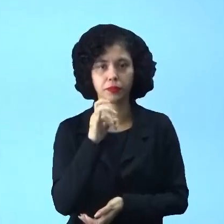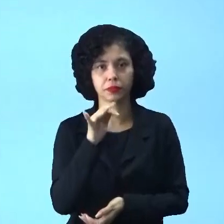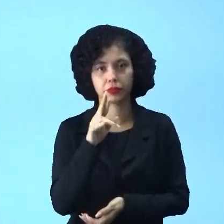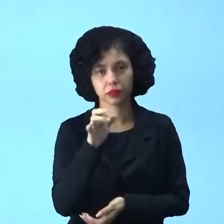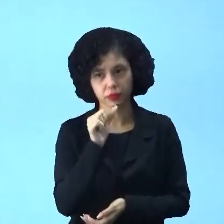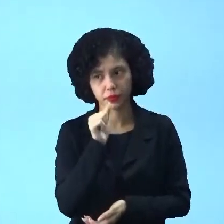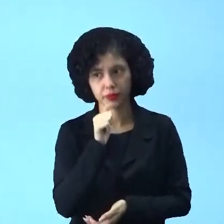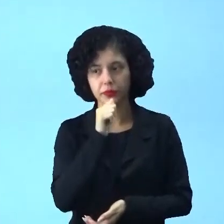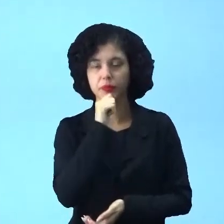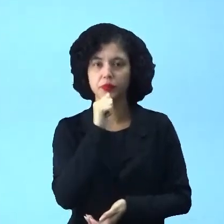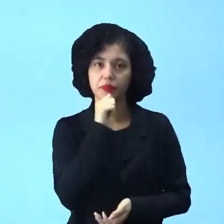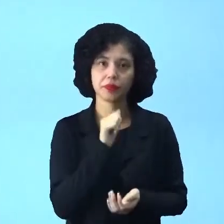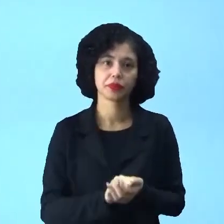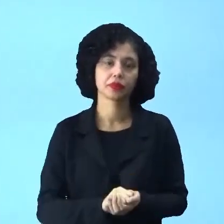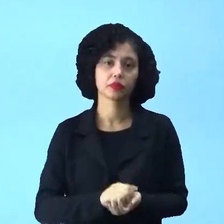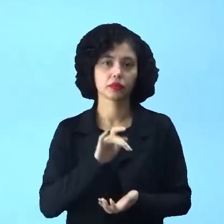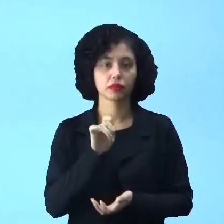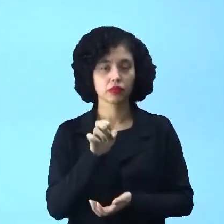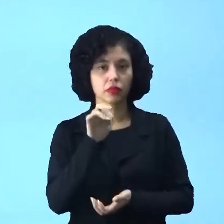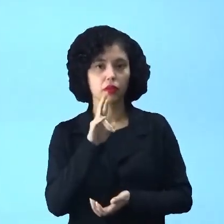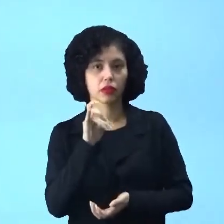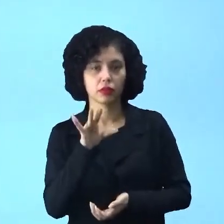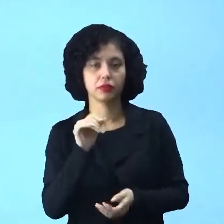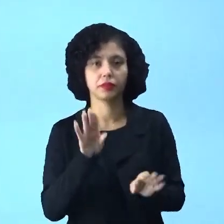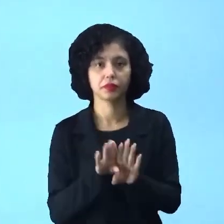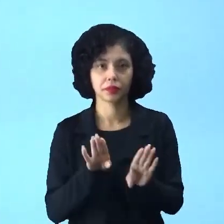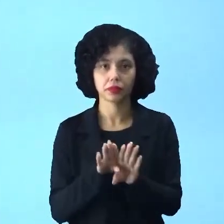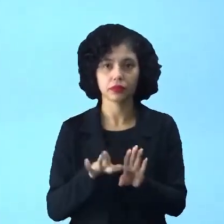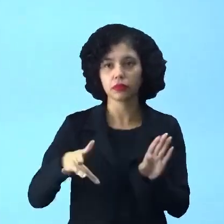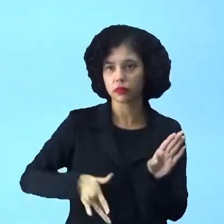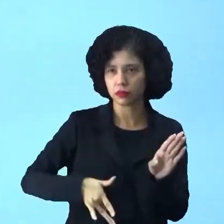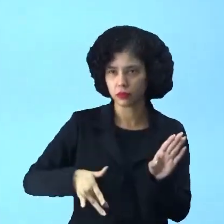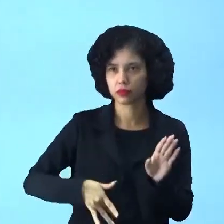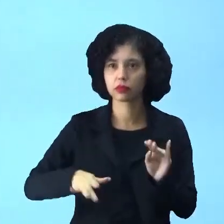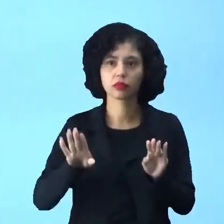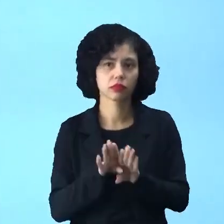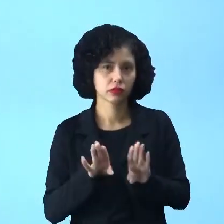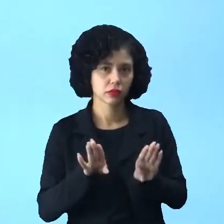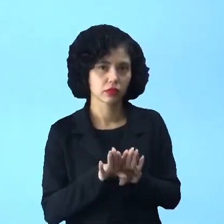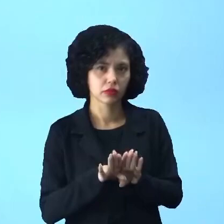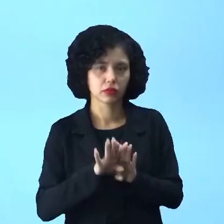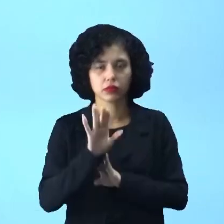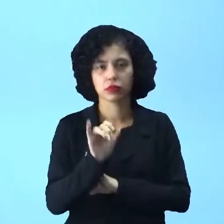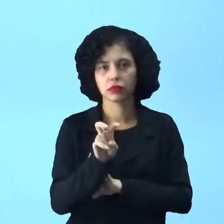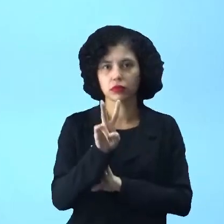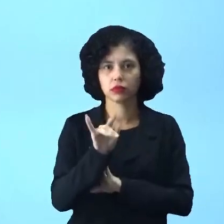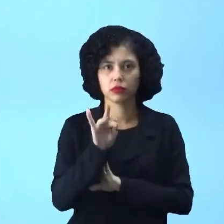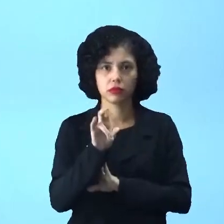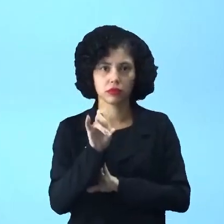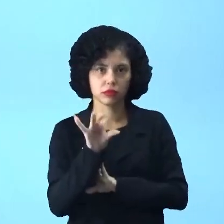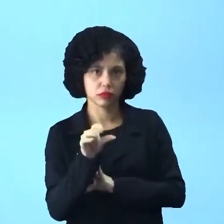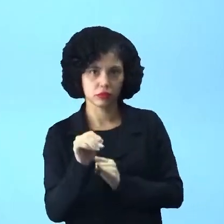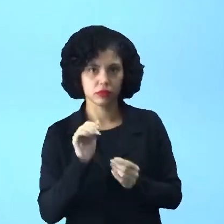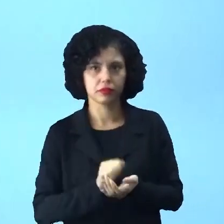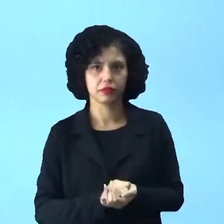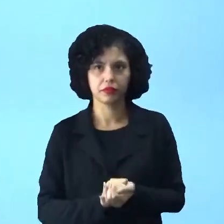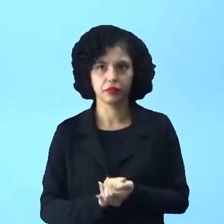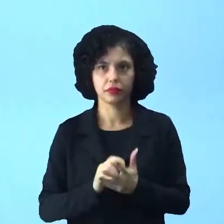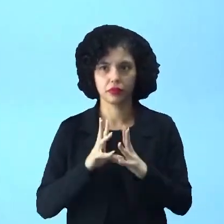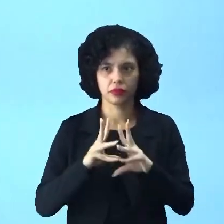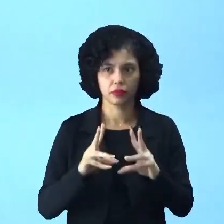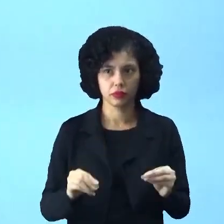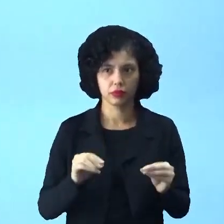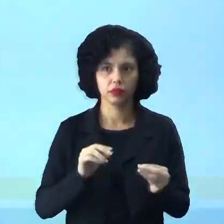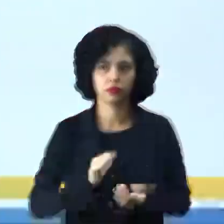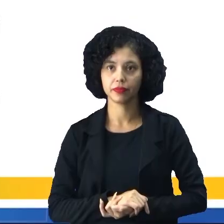tanta parte endócrina e exócrina, e também nós temos o fígado, né, que nesse caso a parte da vesícula biliar ajuda a emulsificar